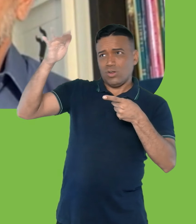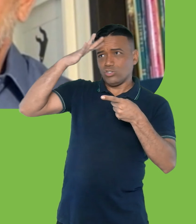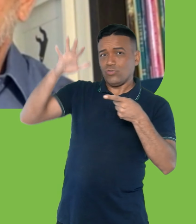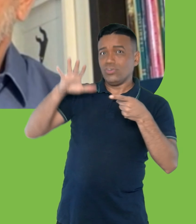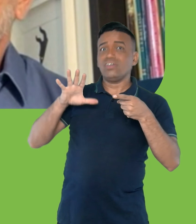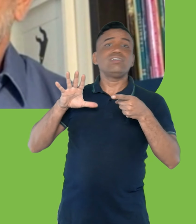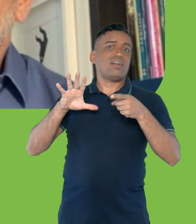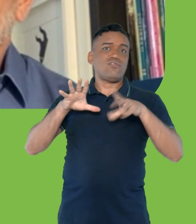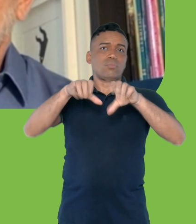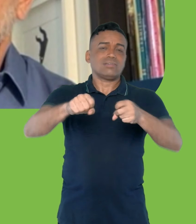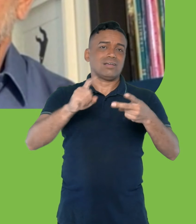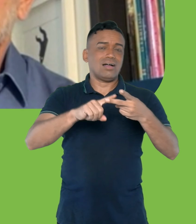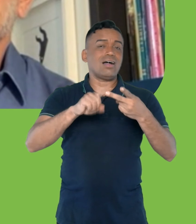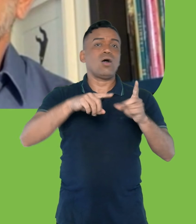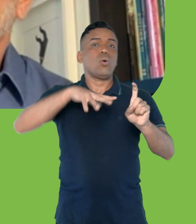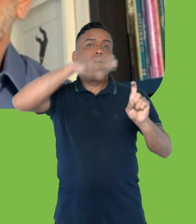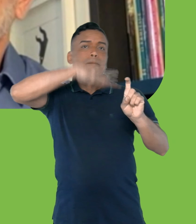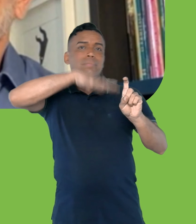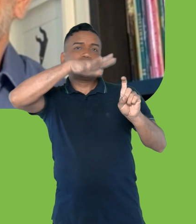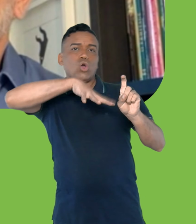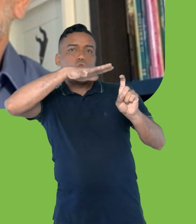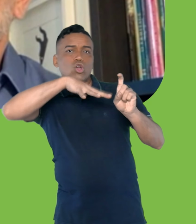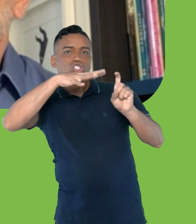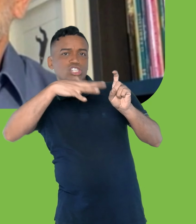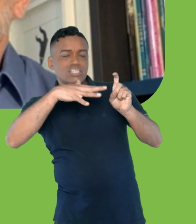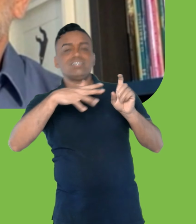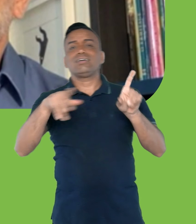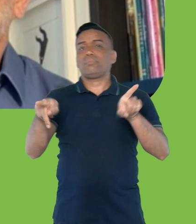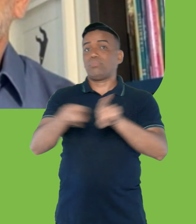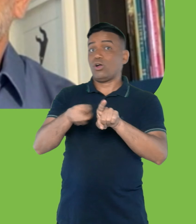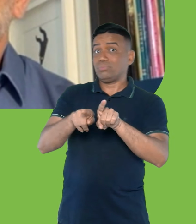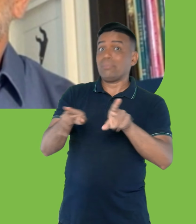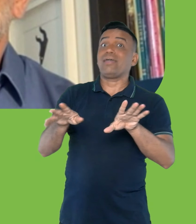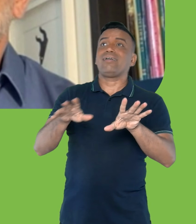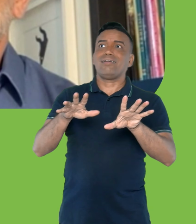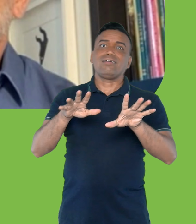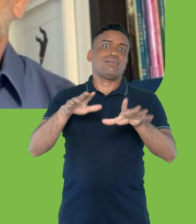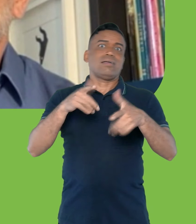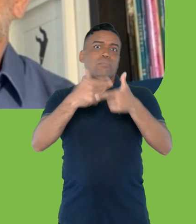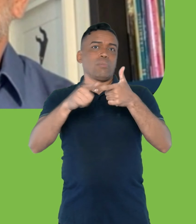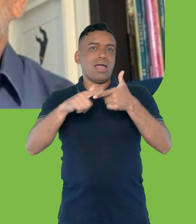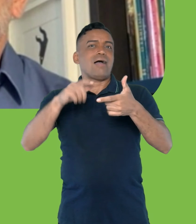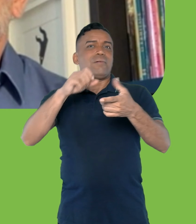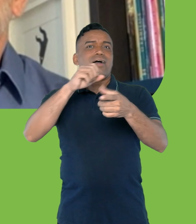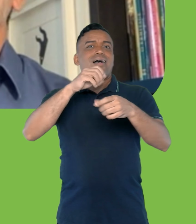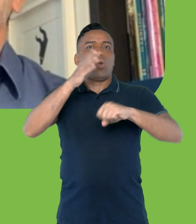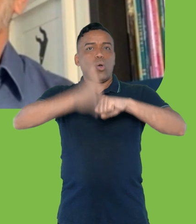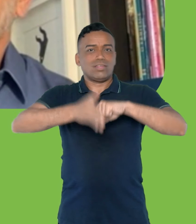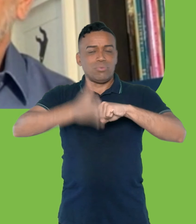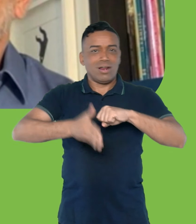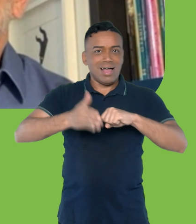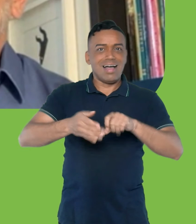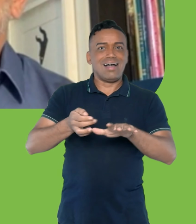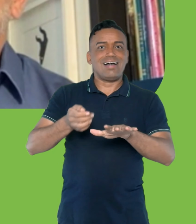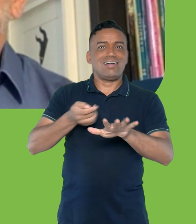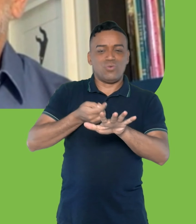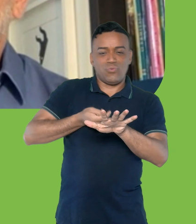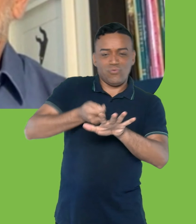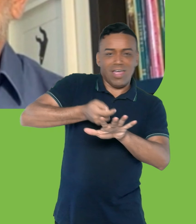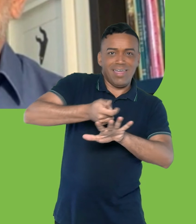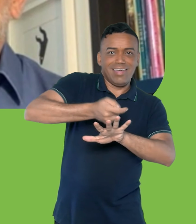formação, mitologia, né? E essas questões contemporâneas que você já falou e que a gente percebe, tem fake news, né? O avô também ele traz